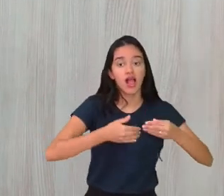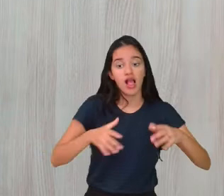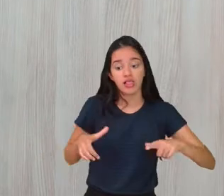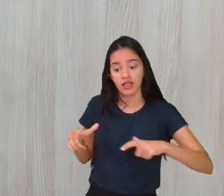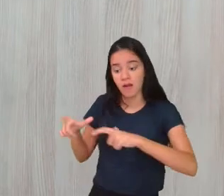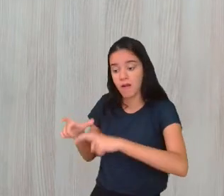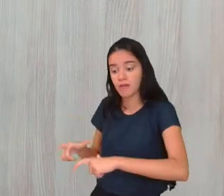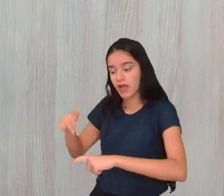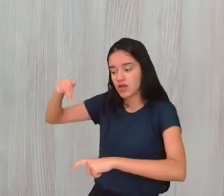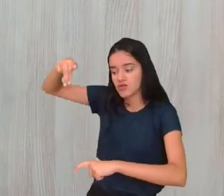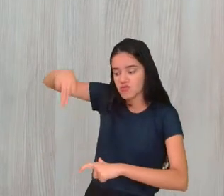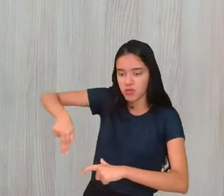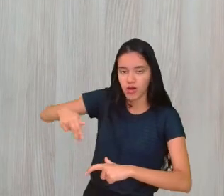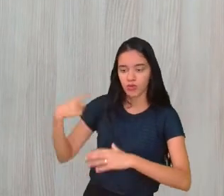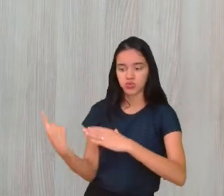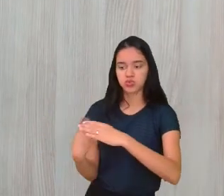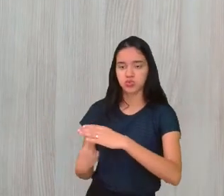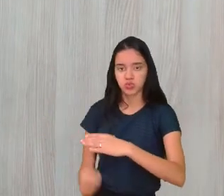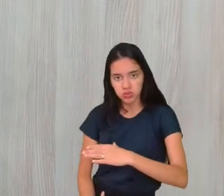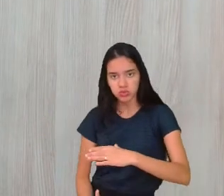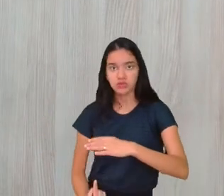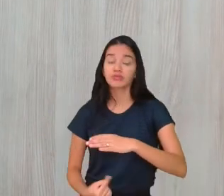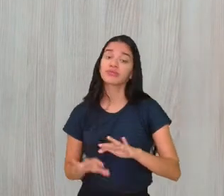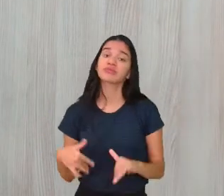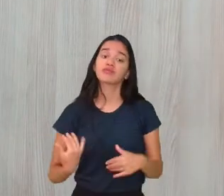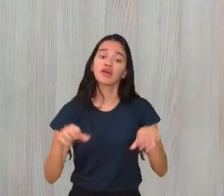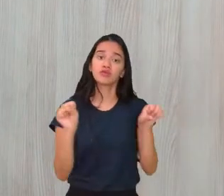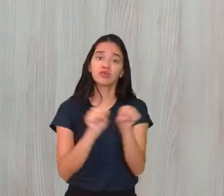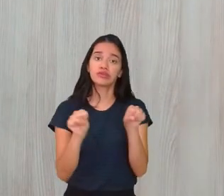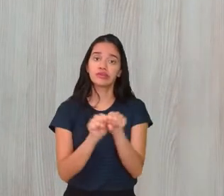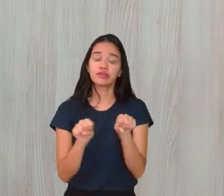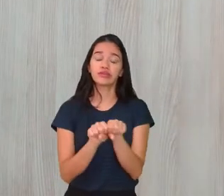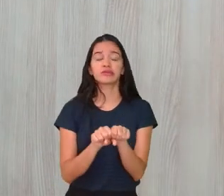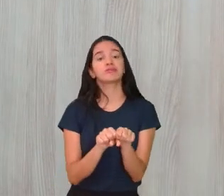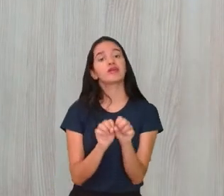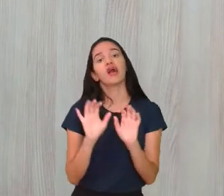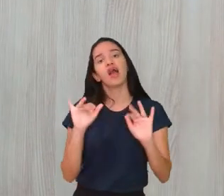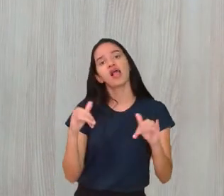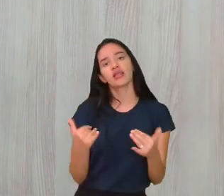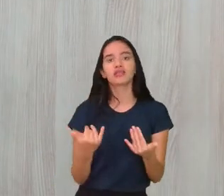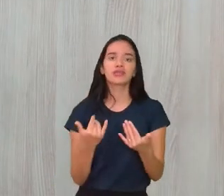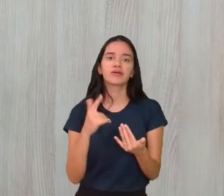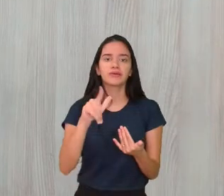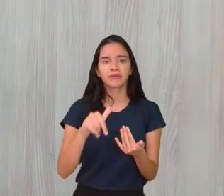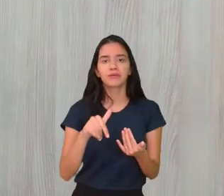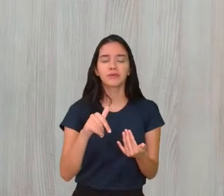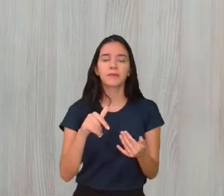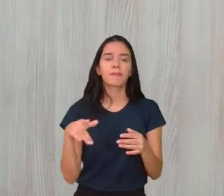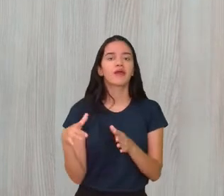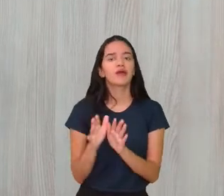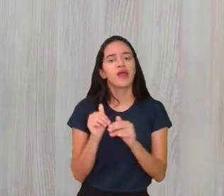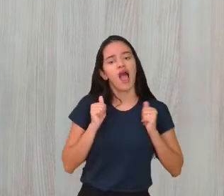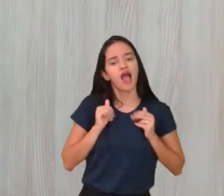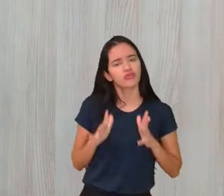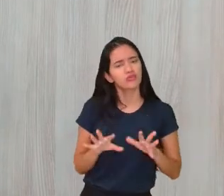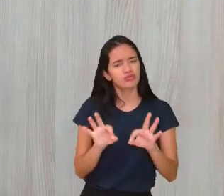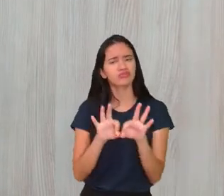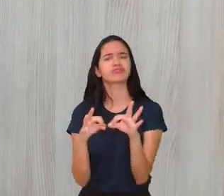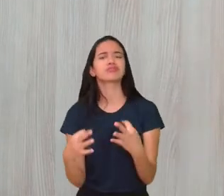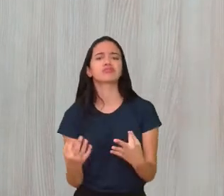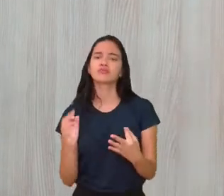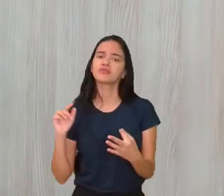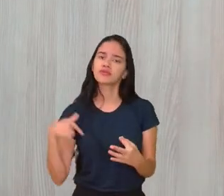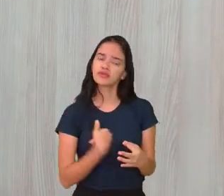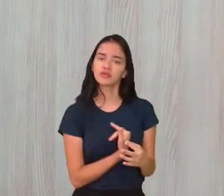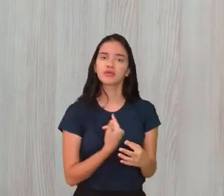ele vai para o esgoto, vai para todo um sistema de captação. Então, perpassa por ações simples,